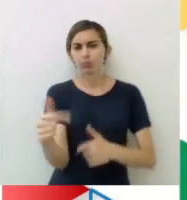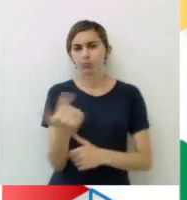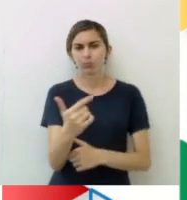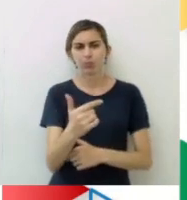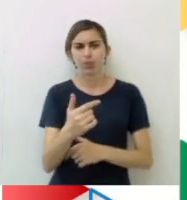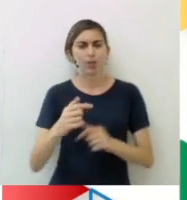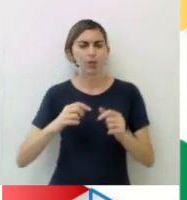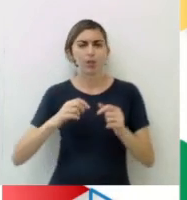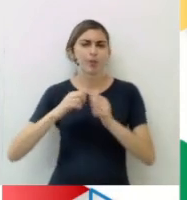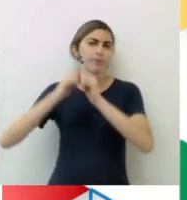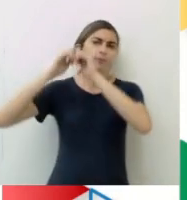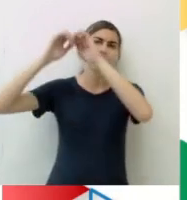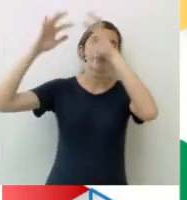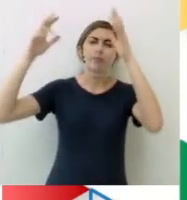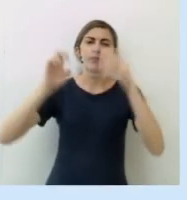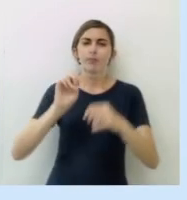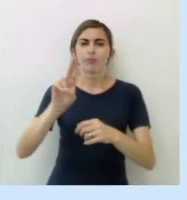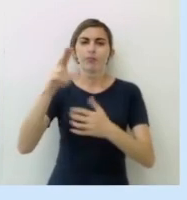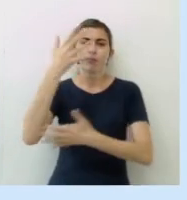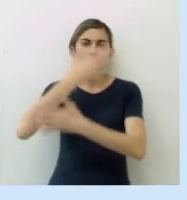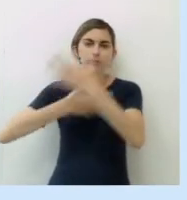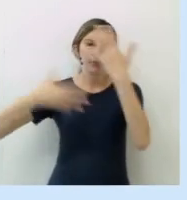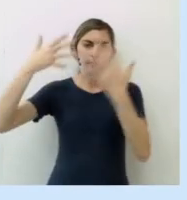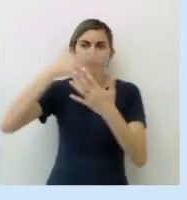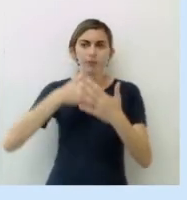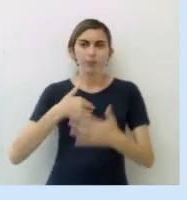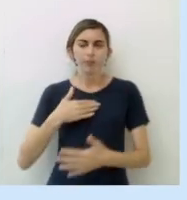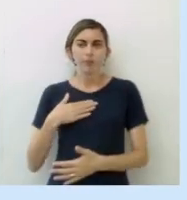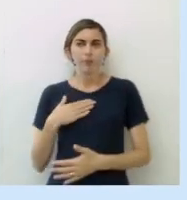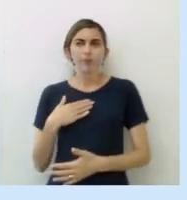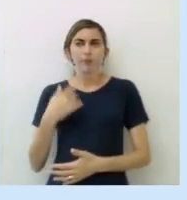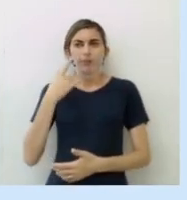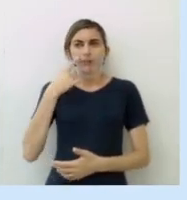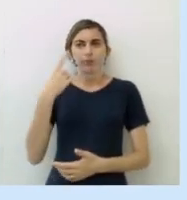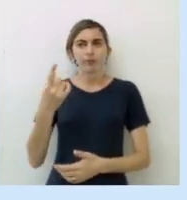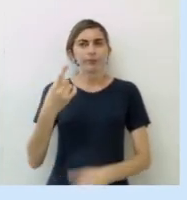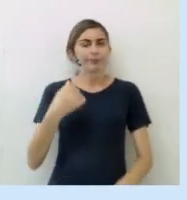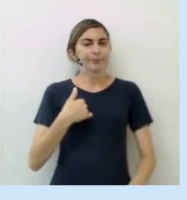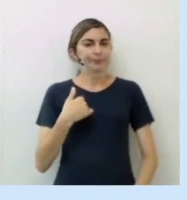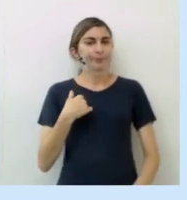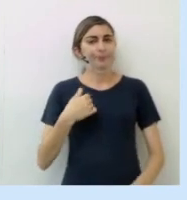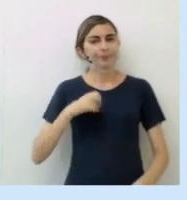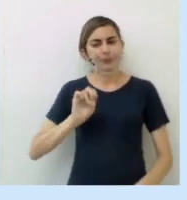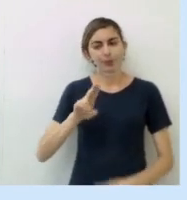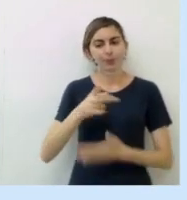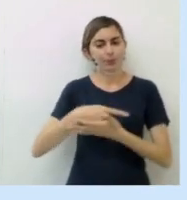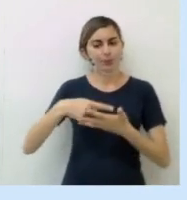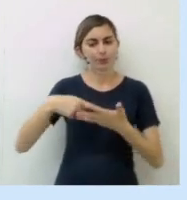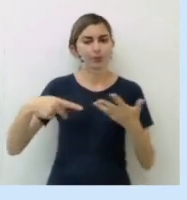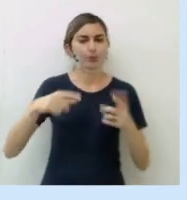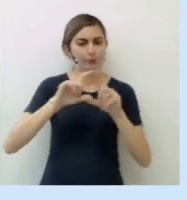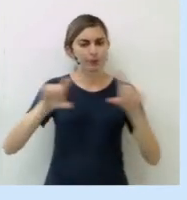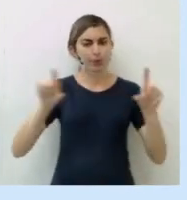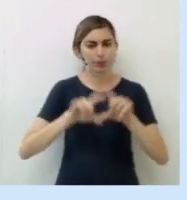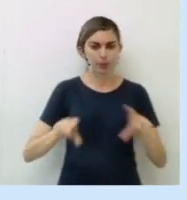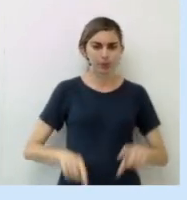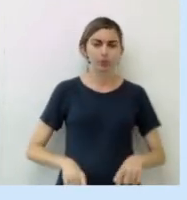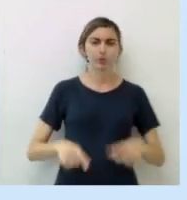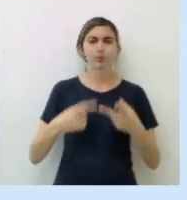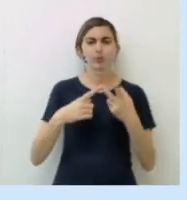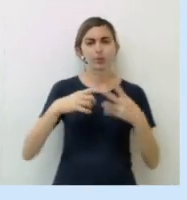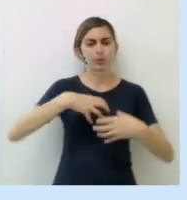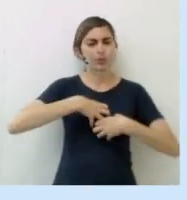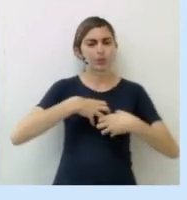lírico é subjetivo, é o eu que canta, certo? Vamos lá. Então aqui, eu poético, versos, certo?